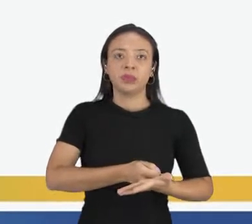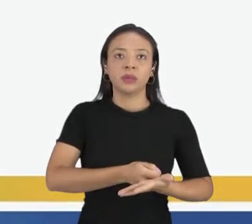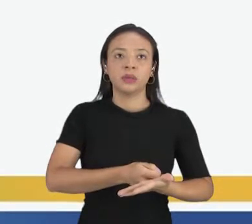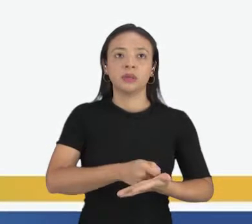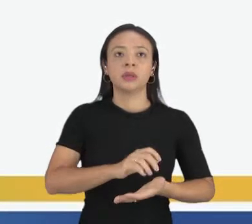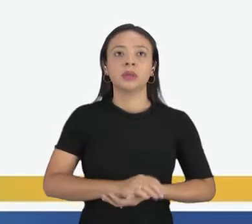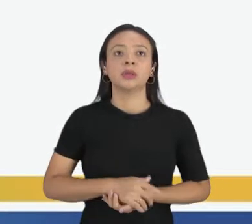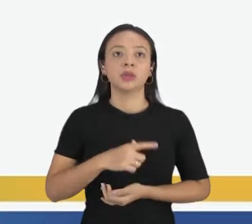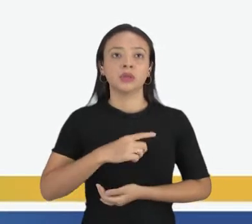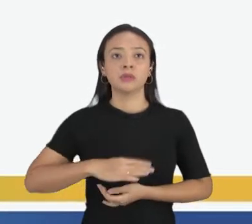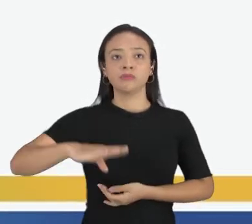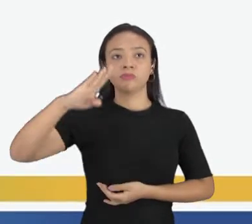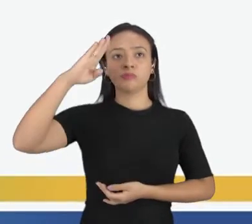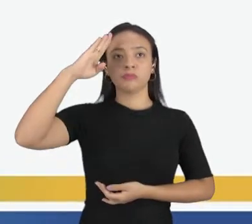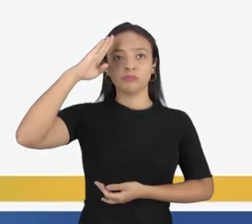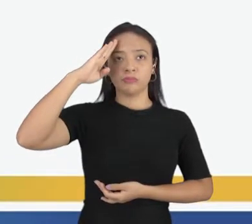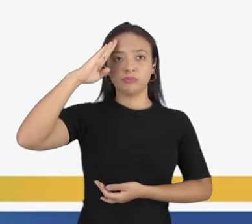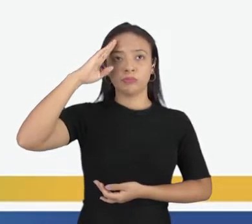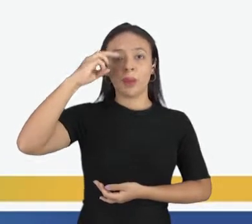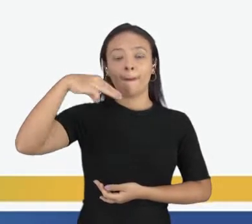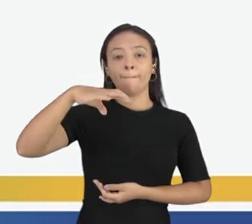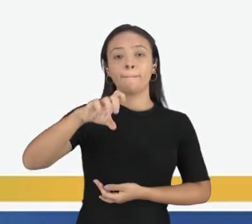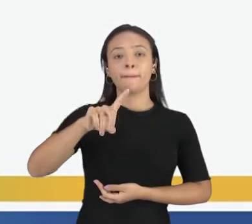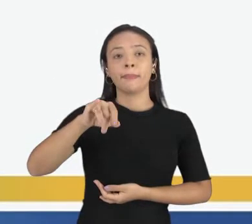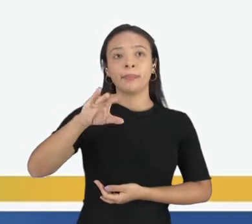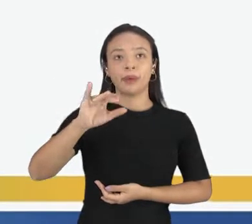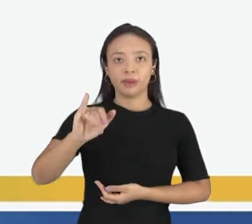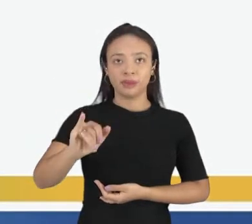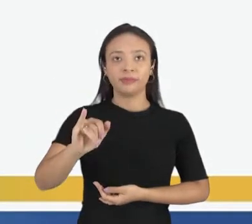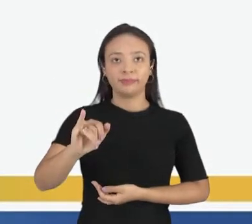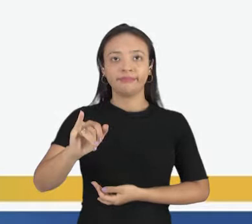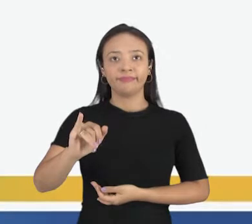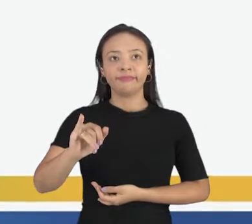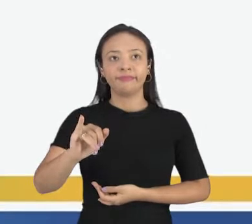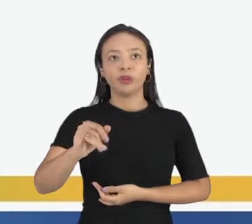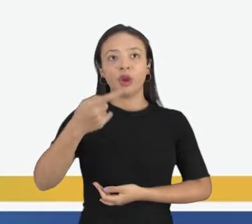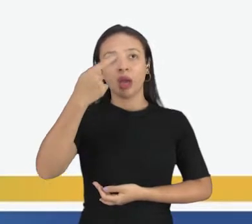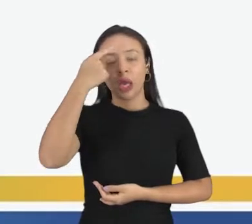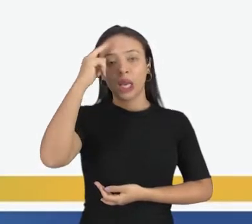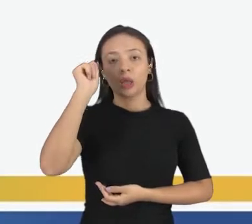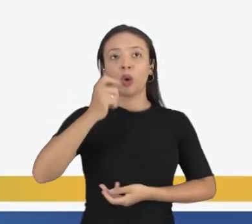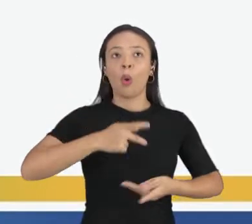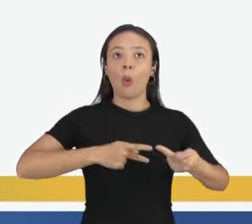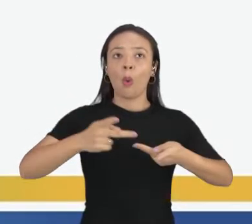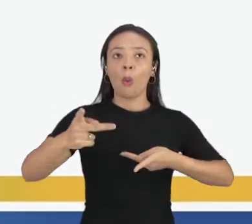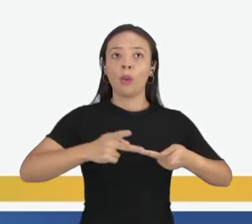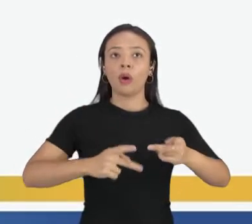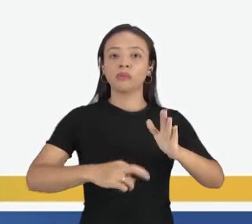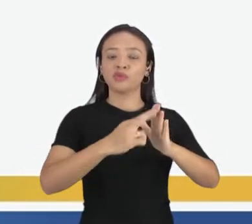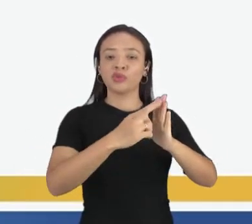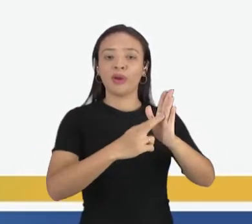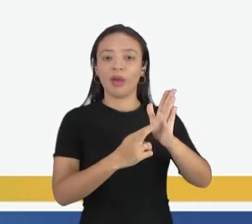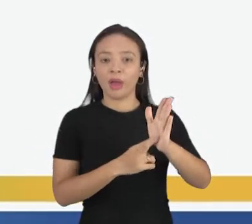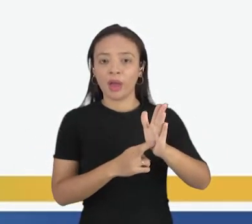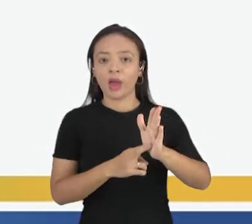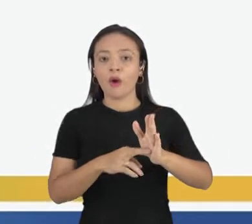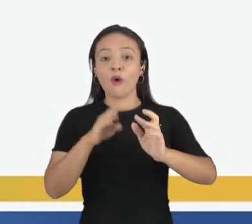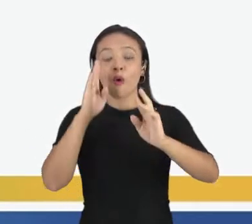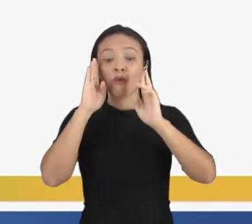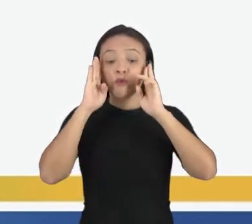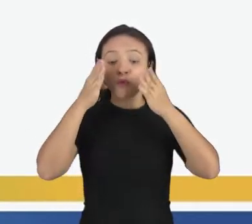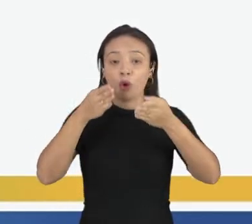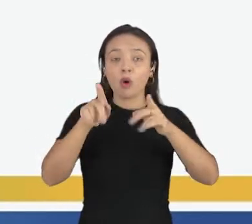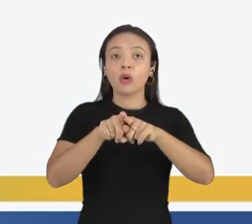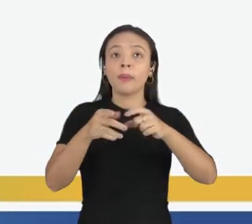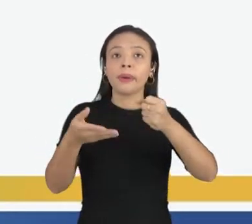Emílio Garrastazu, né, o Médici, foi sintetizado pelo programa de metas e bases para a ação